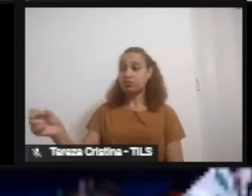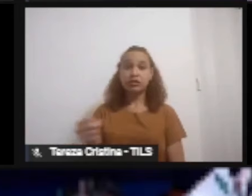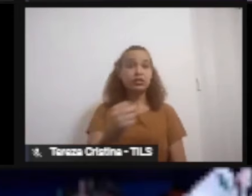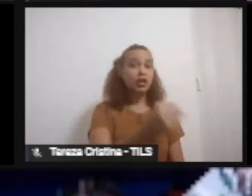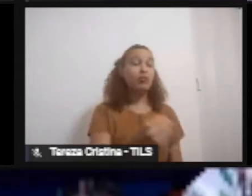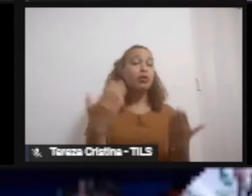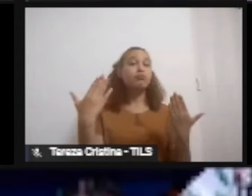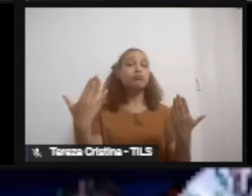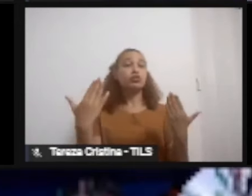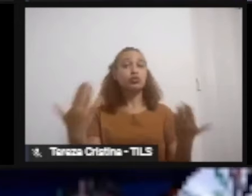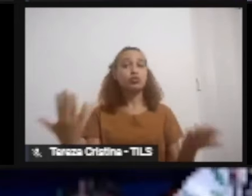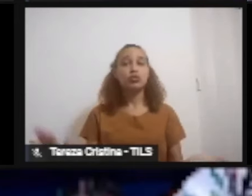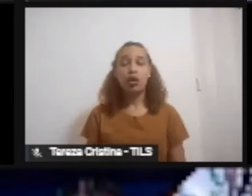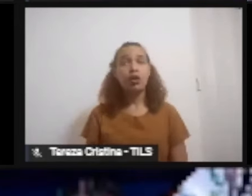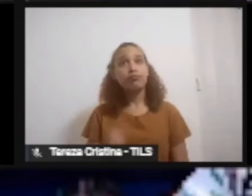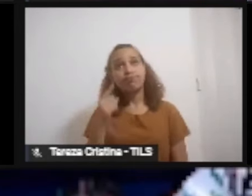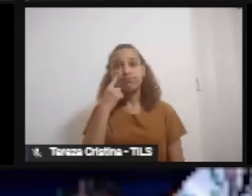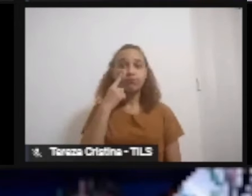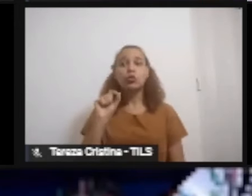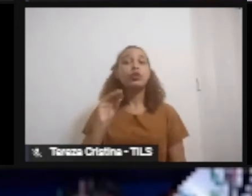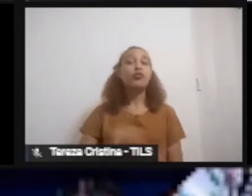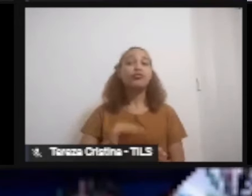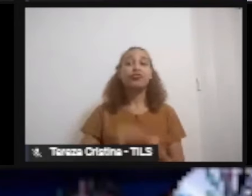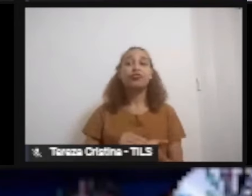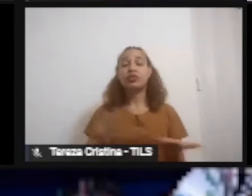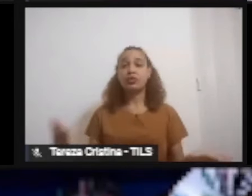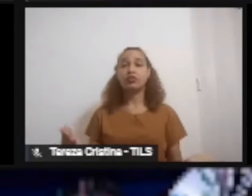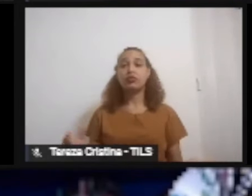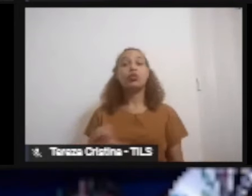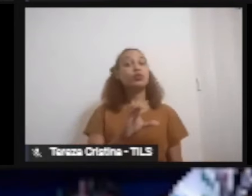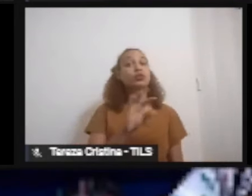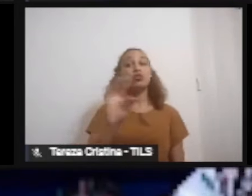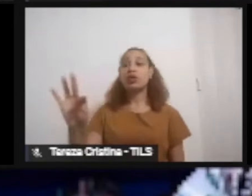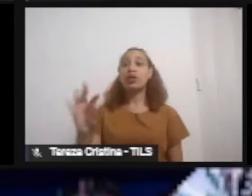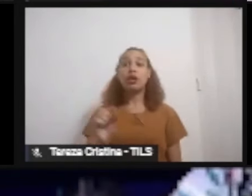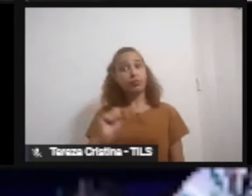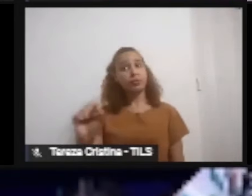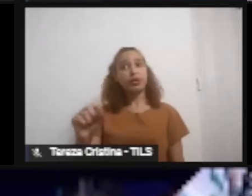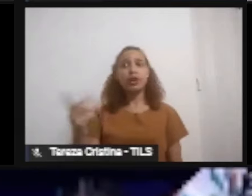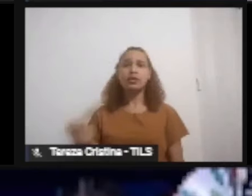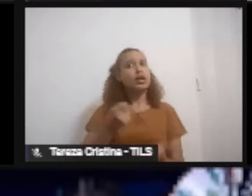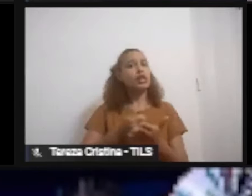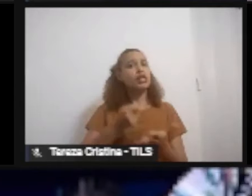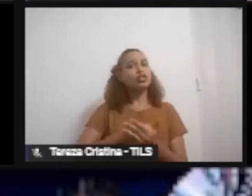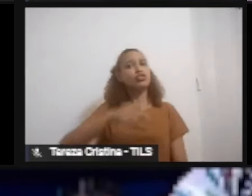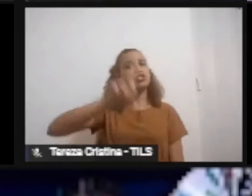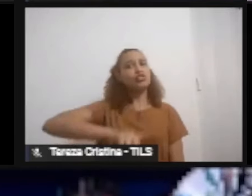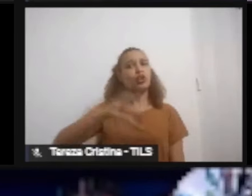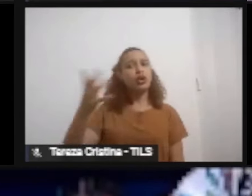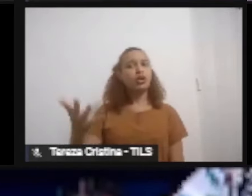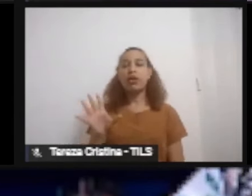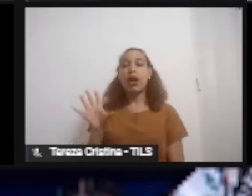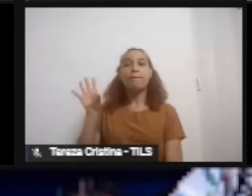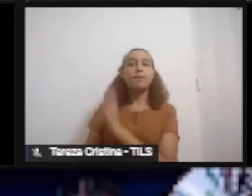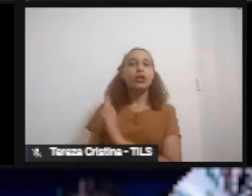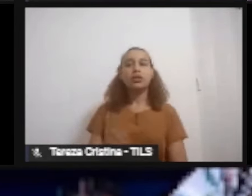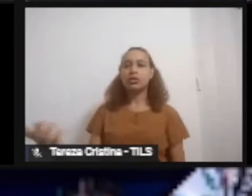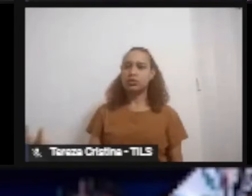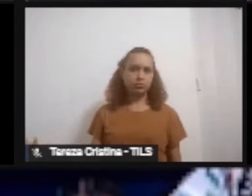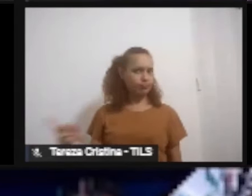está faltando alguma coisa. Conselho tutelar, ó, é para garantir direito, não é para sair prendendo criança. Então, se